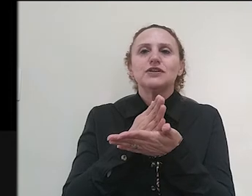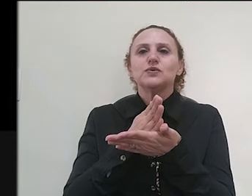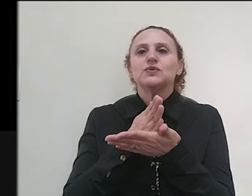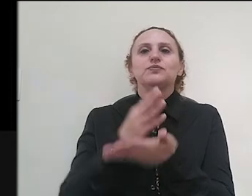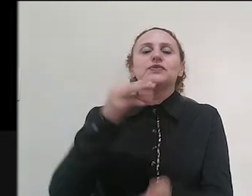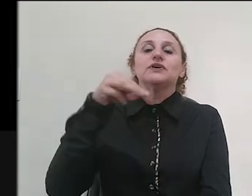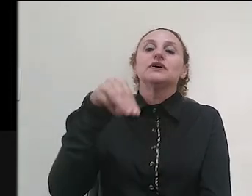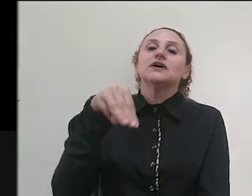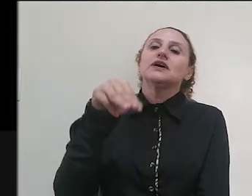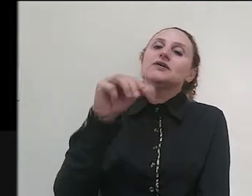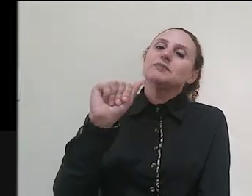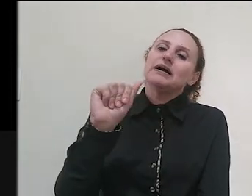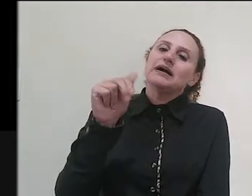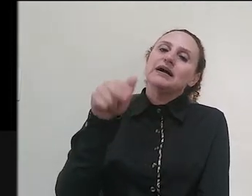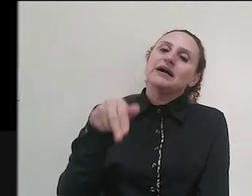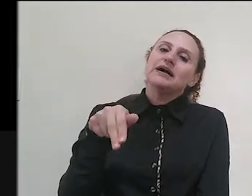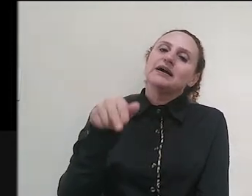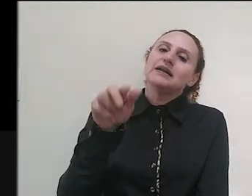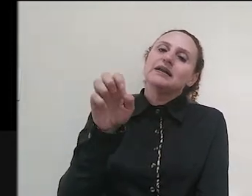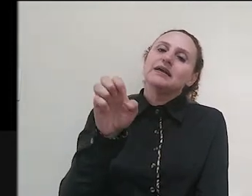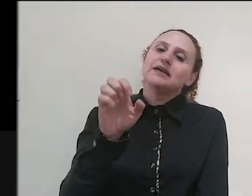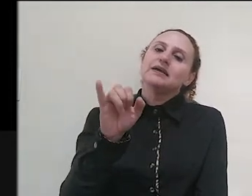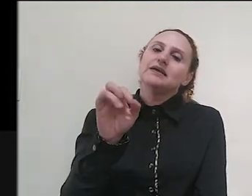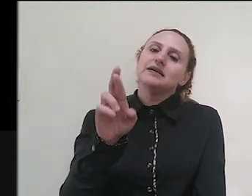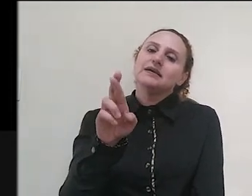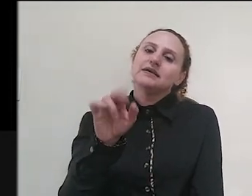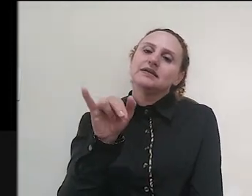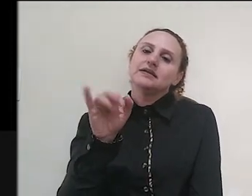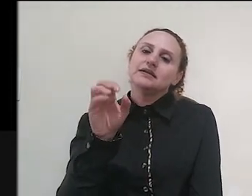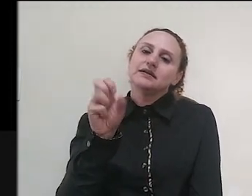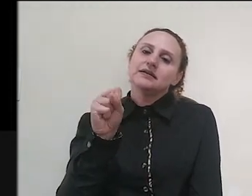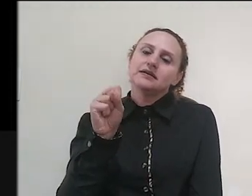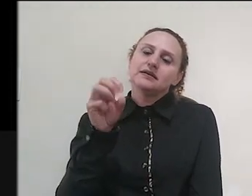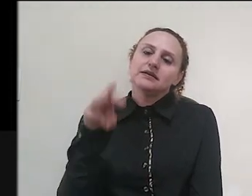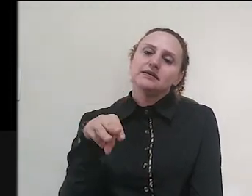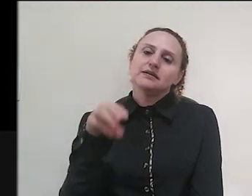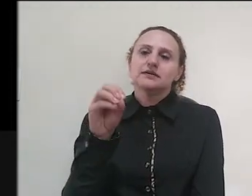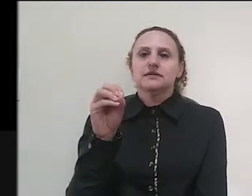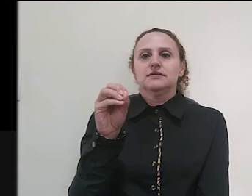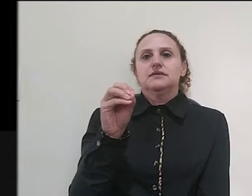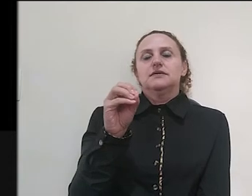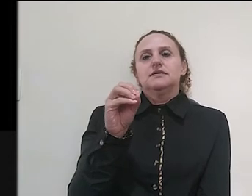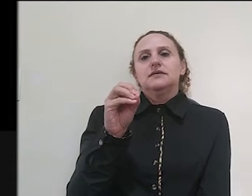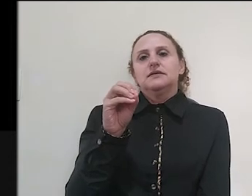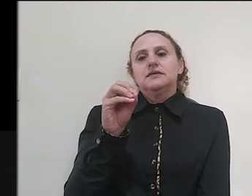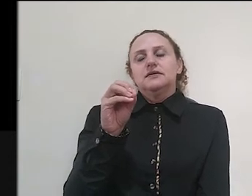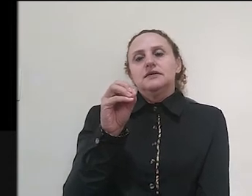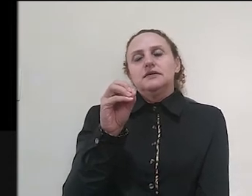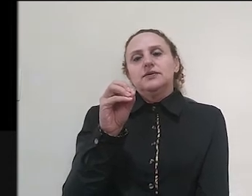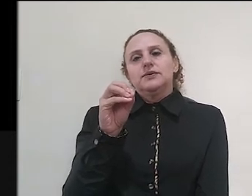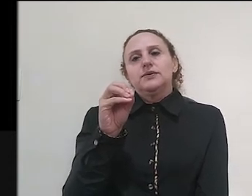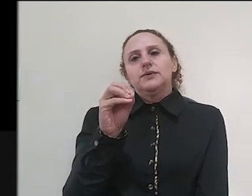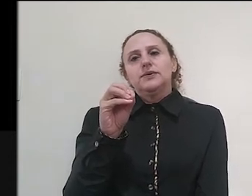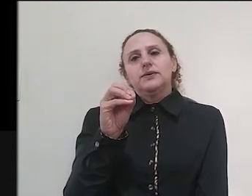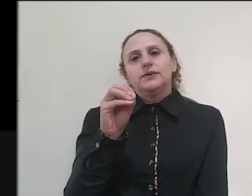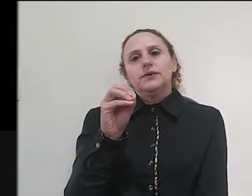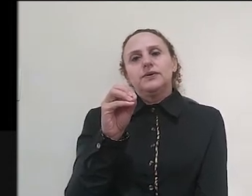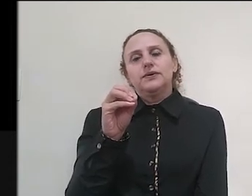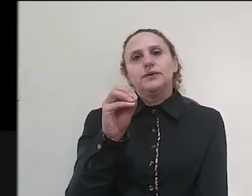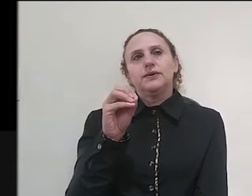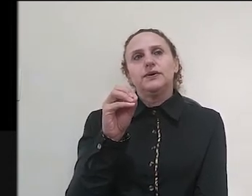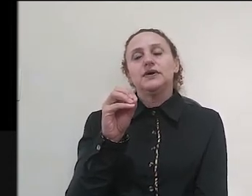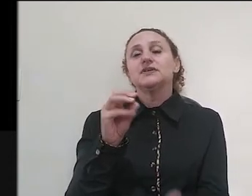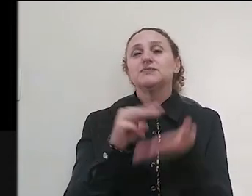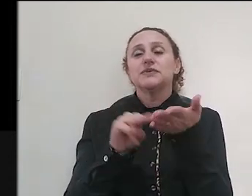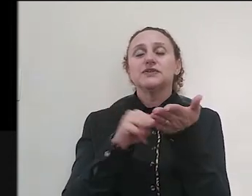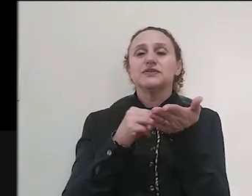seria essa tentativa de conciliar as heranças medieval e renascentista, ou seja, essa mitologia judaico-cristã